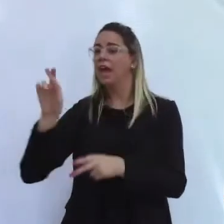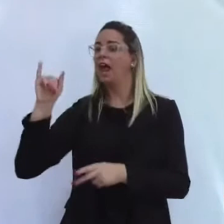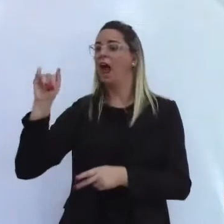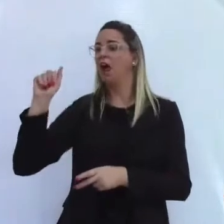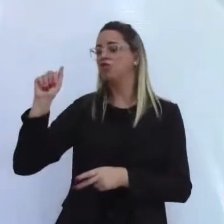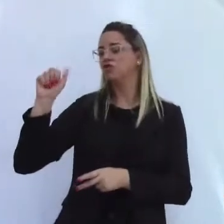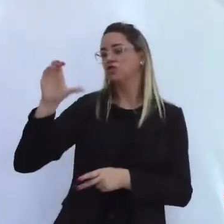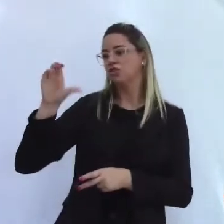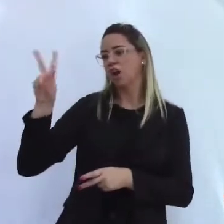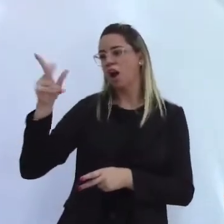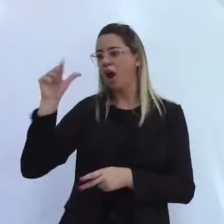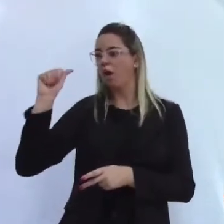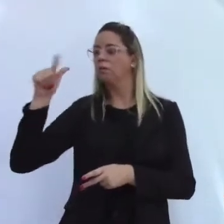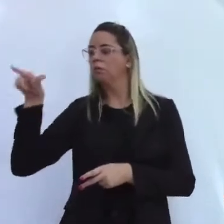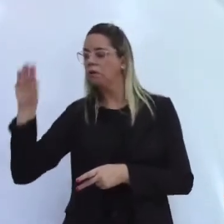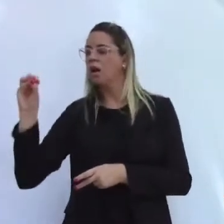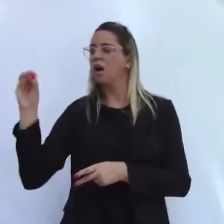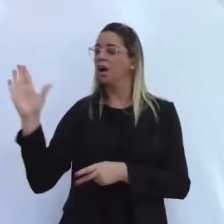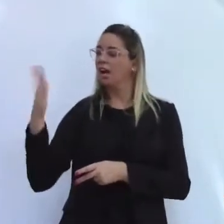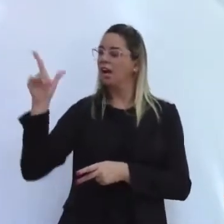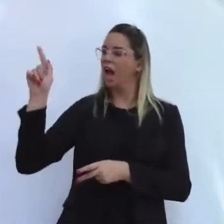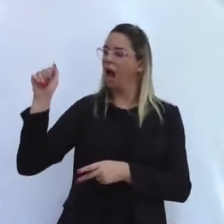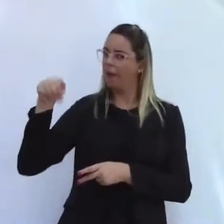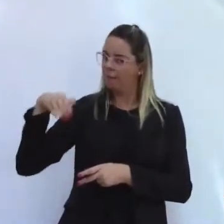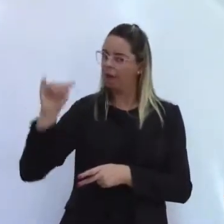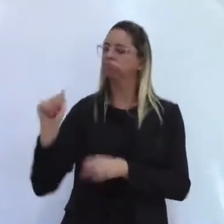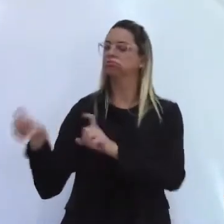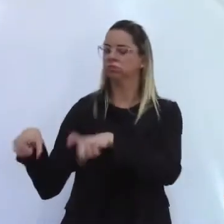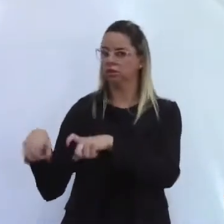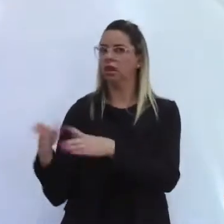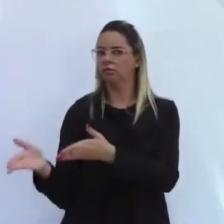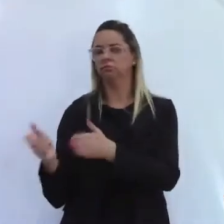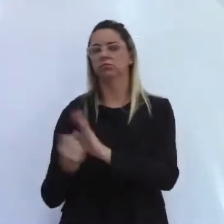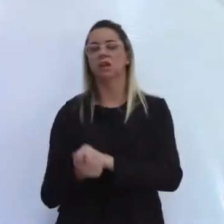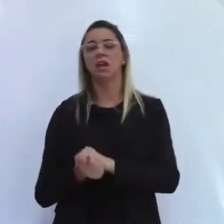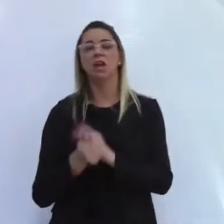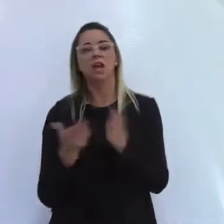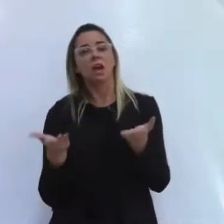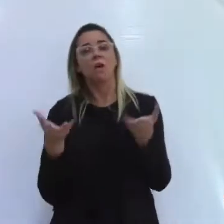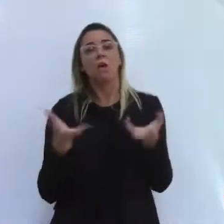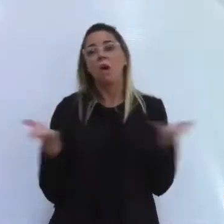Gama. Mas queria pedir ao senhor prefeito